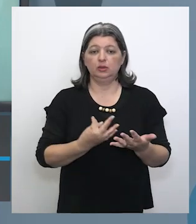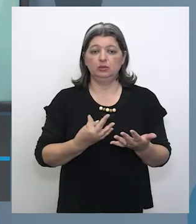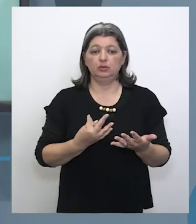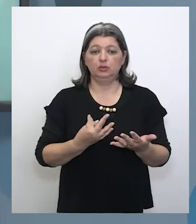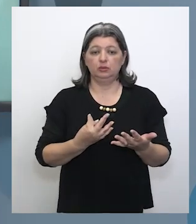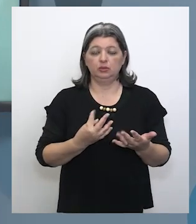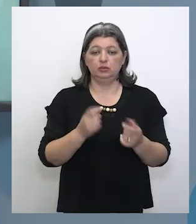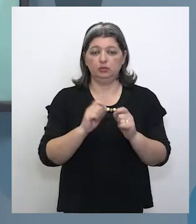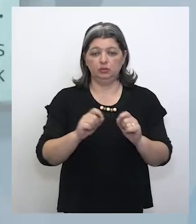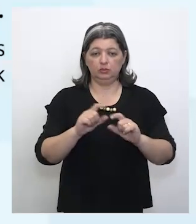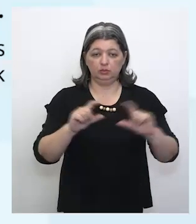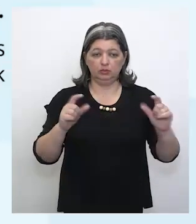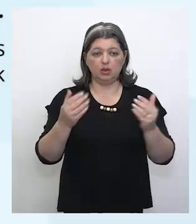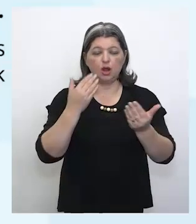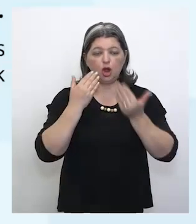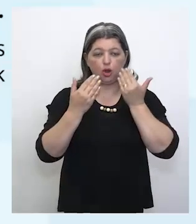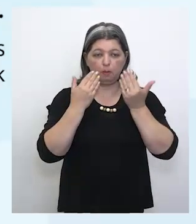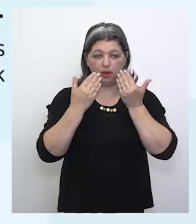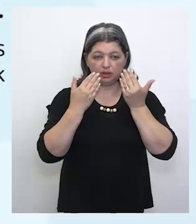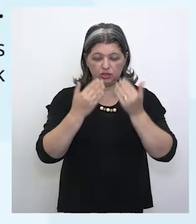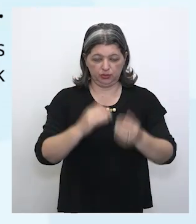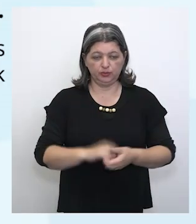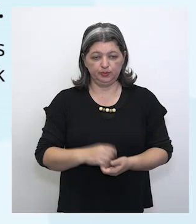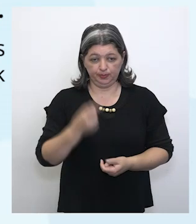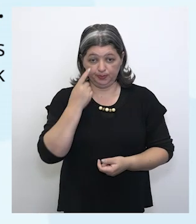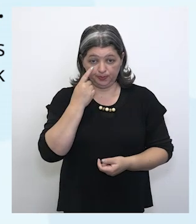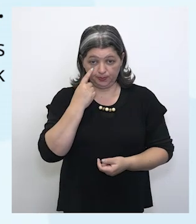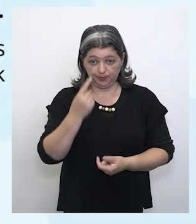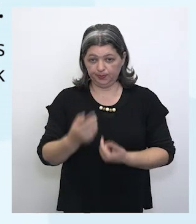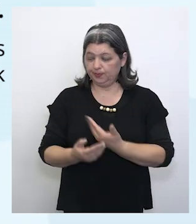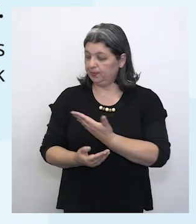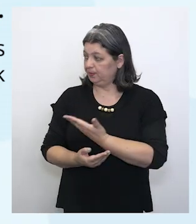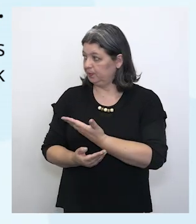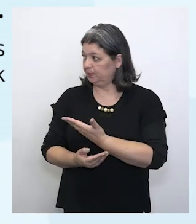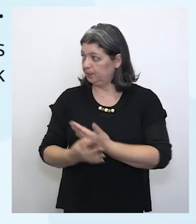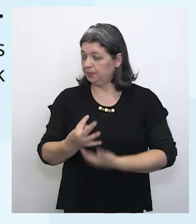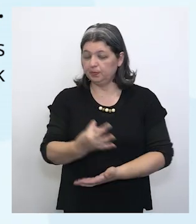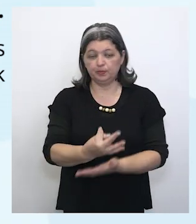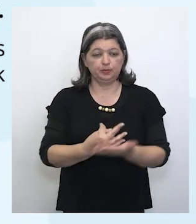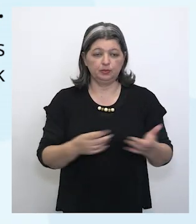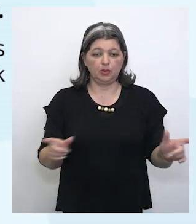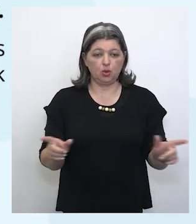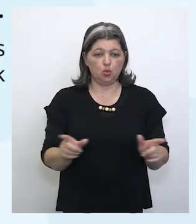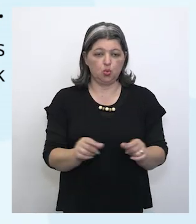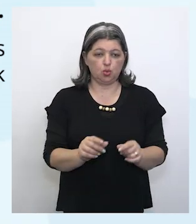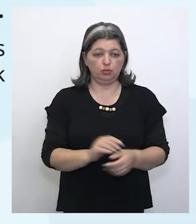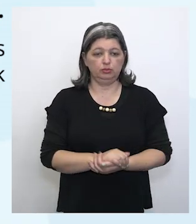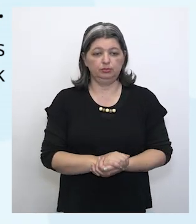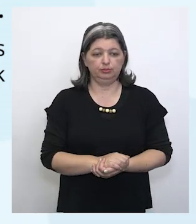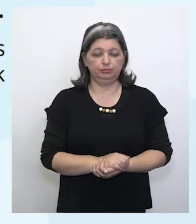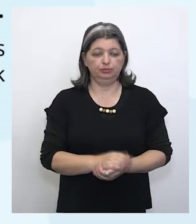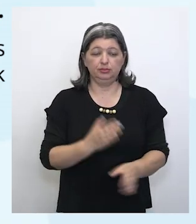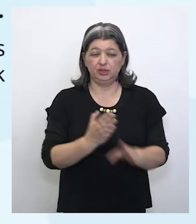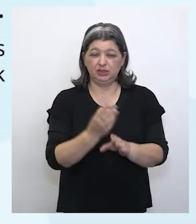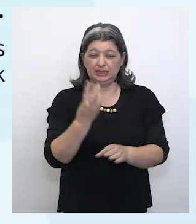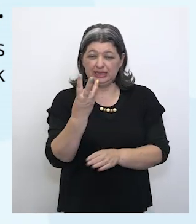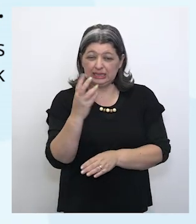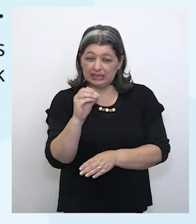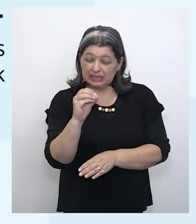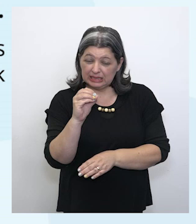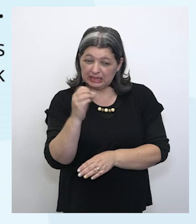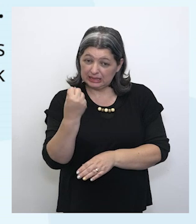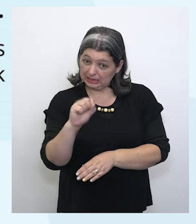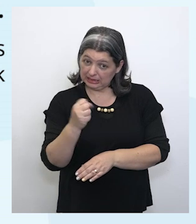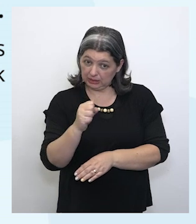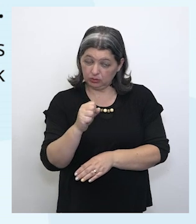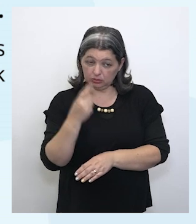de comparativo. Então, dá uma olhada lá, texto bem curtinho, encontra para a gente em 30 segundos a forma comparativa